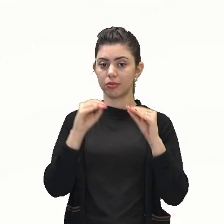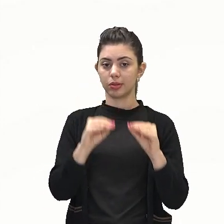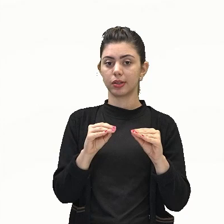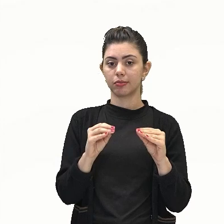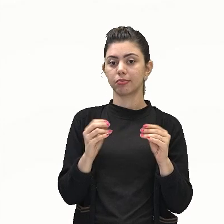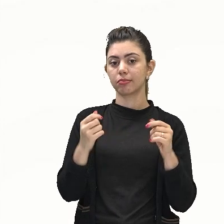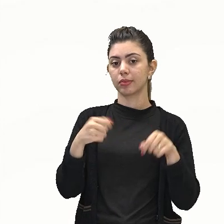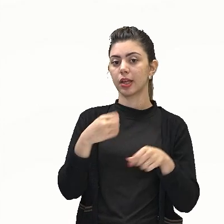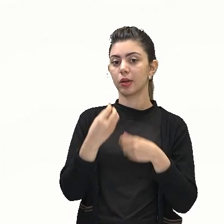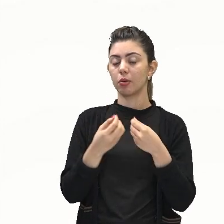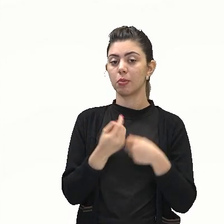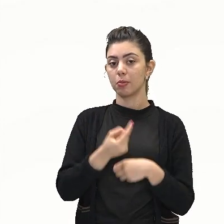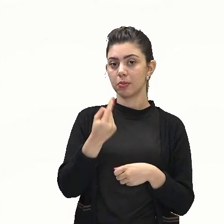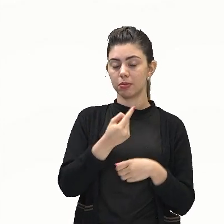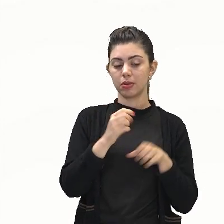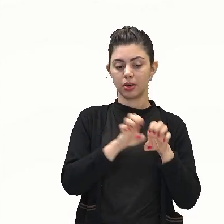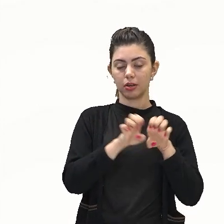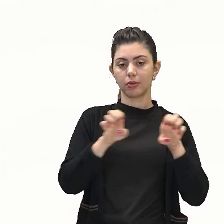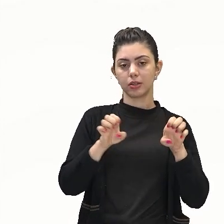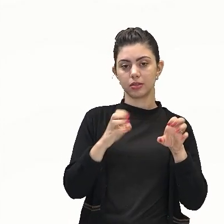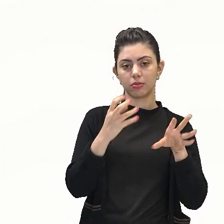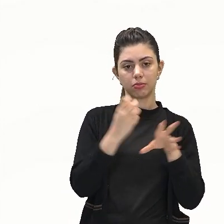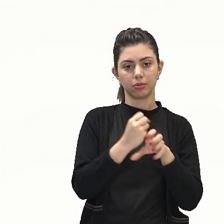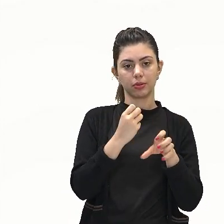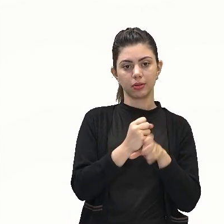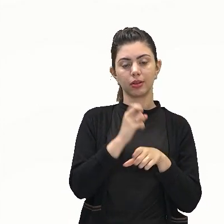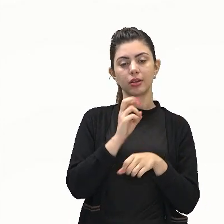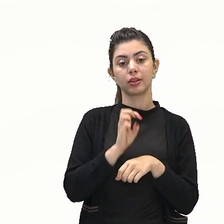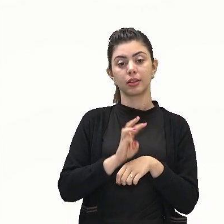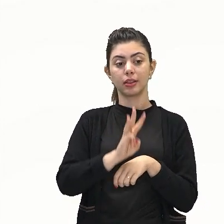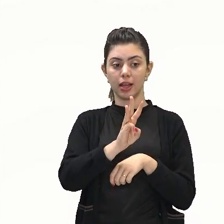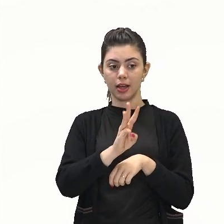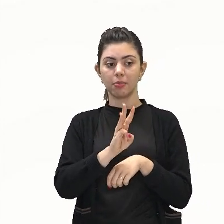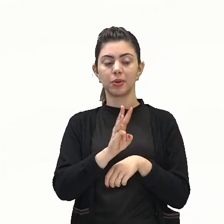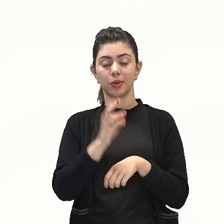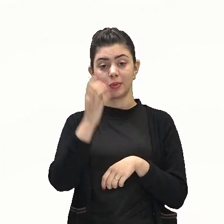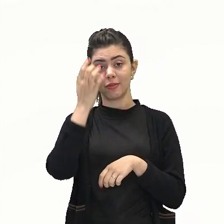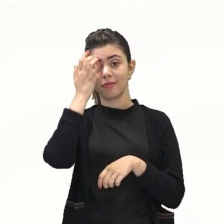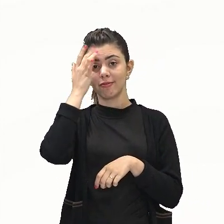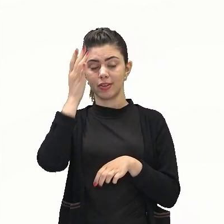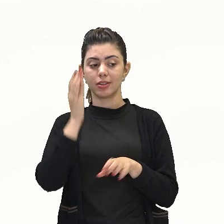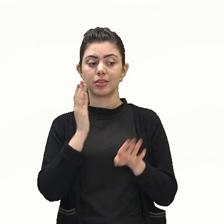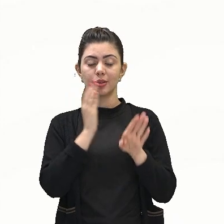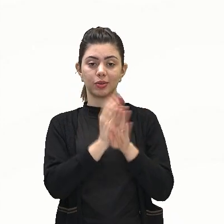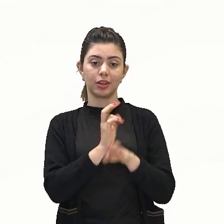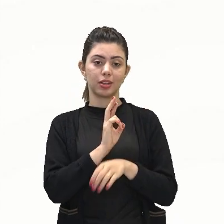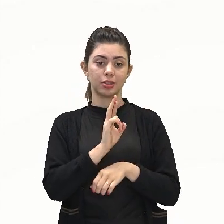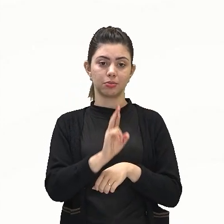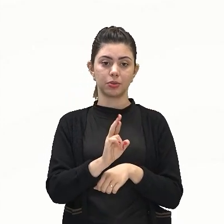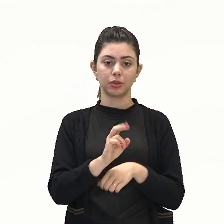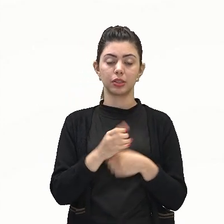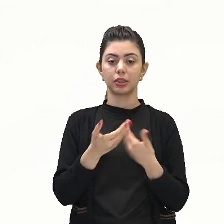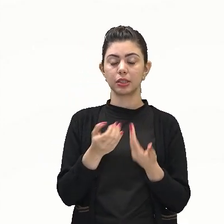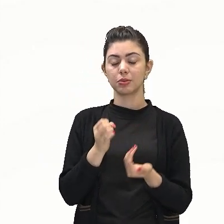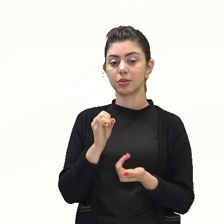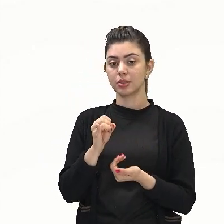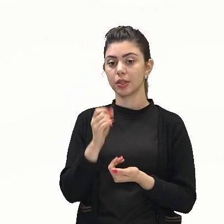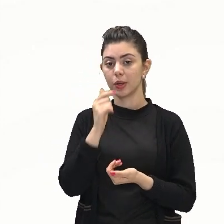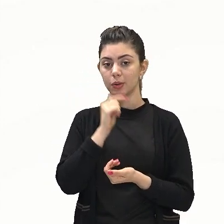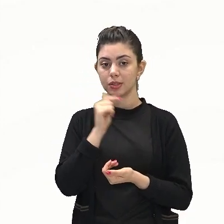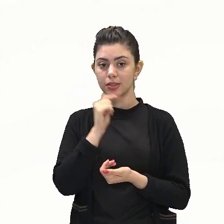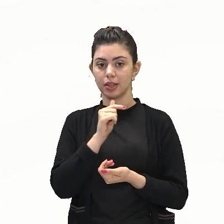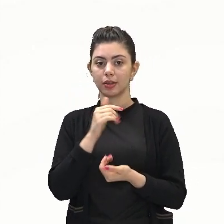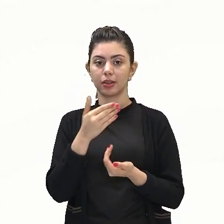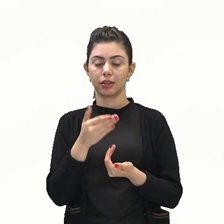resolver primeiro esta equação e eu acho o valor de W, porque eu só tenho uma letra. Se eu acho o valor de W, eu vou substituir